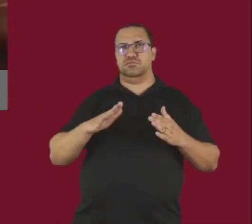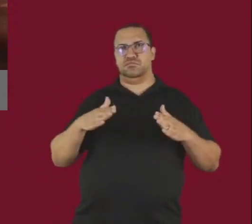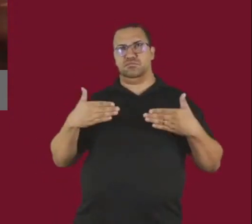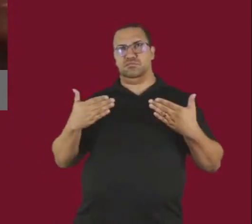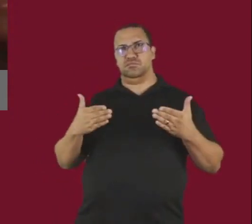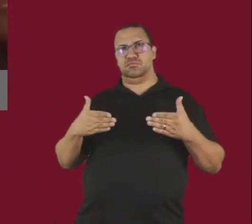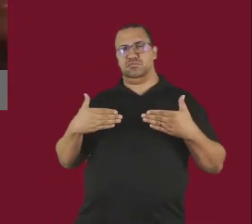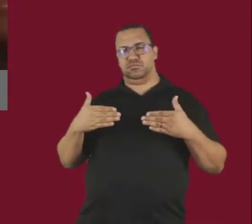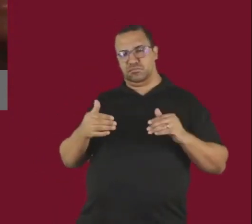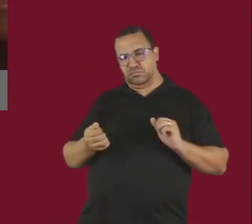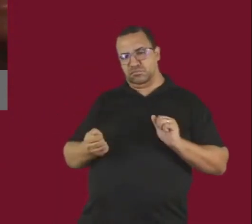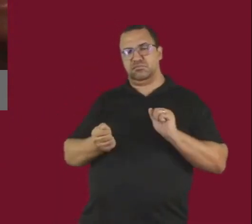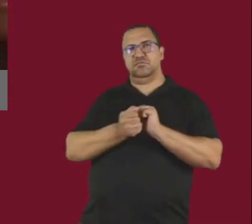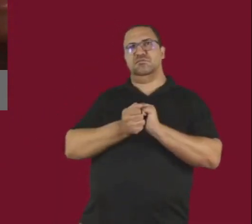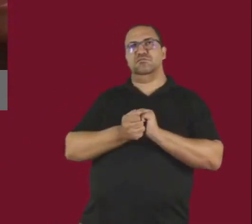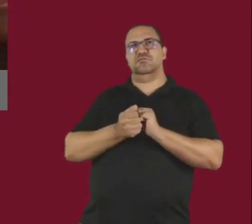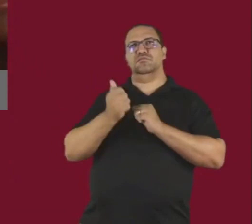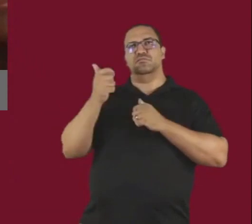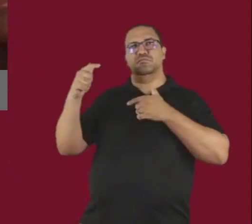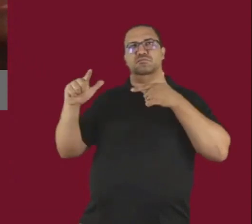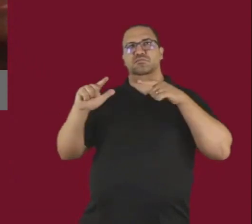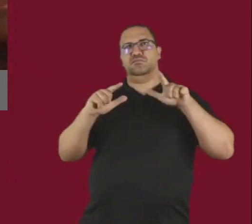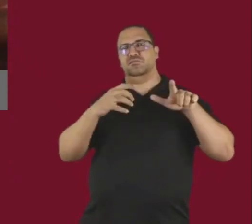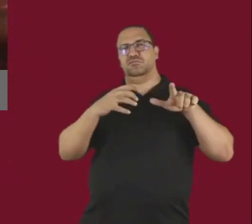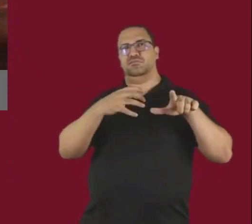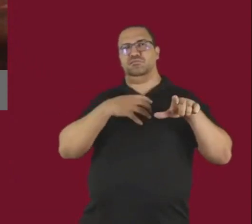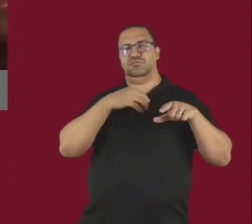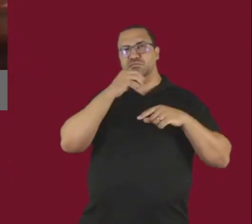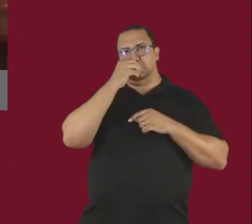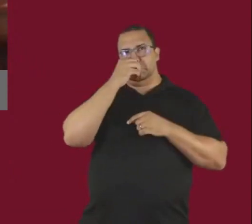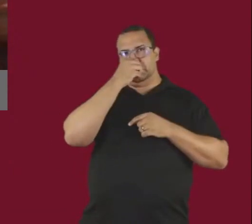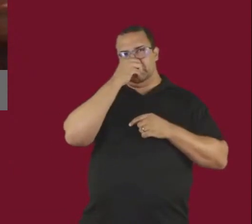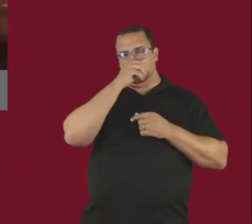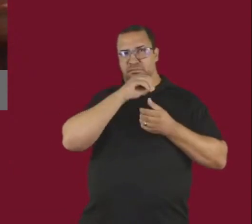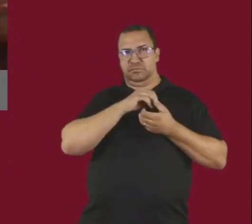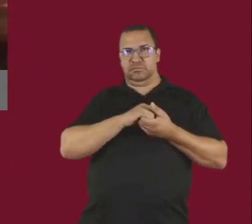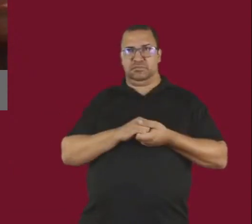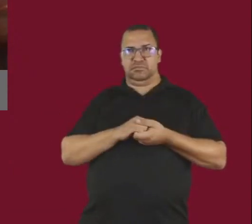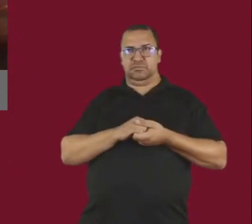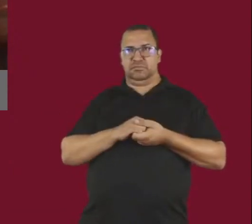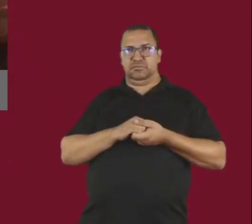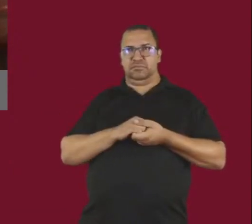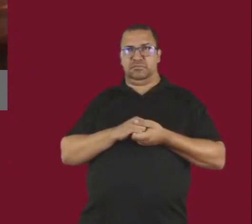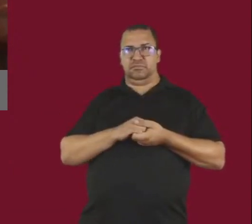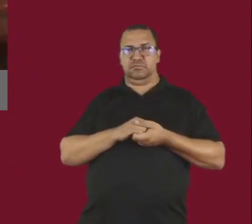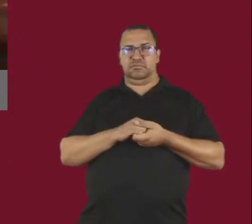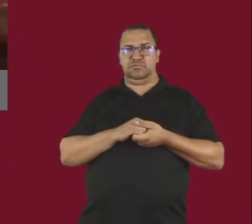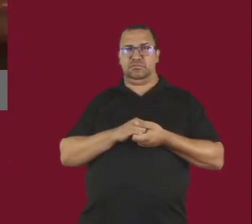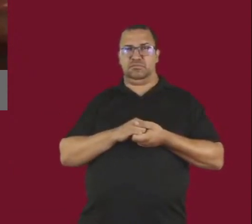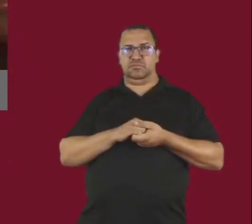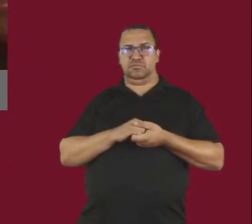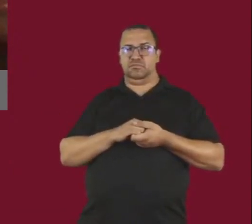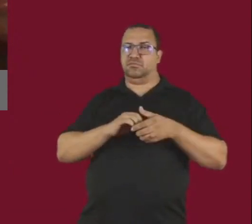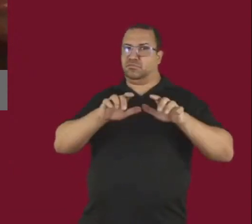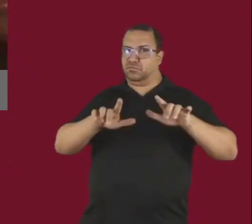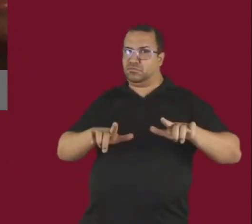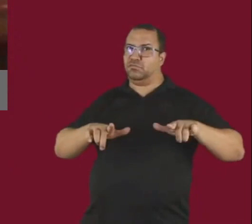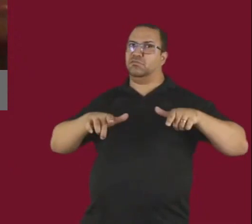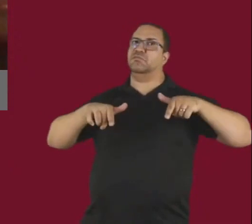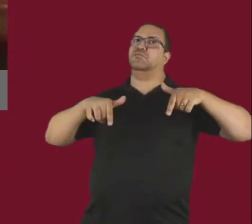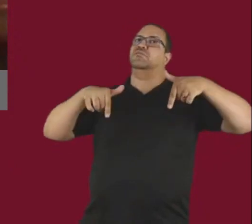resistir junto com os outros, né? De lutar, mas a luta também